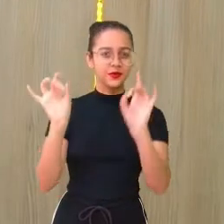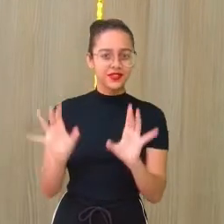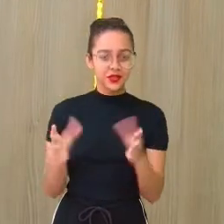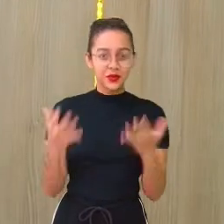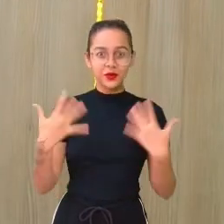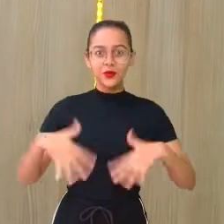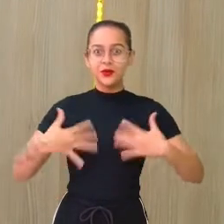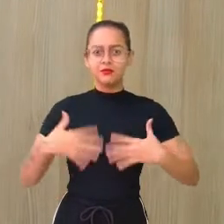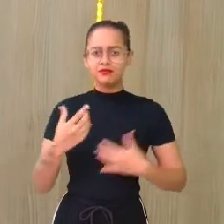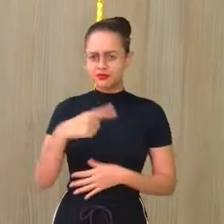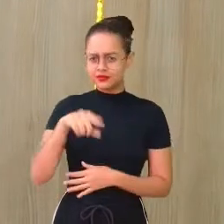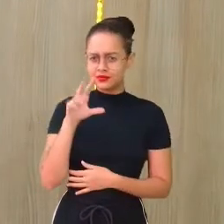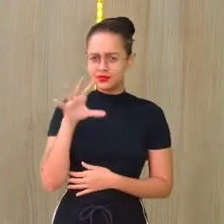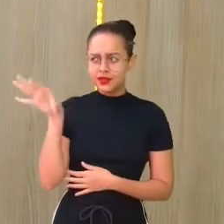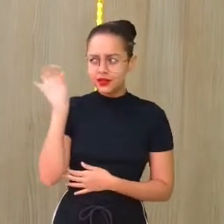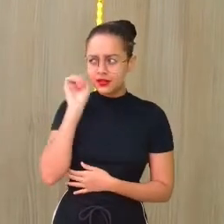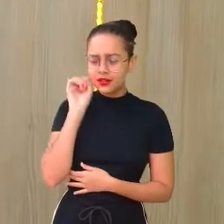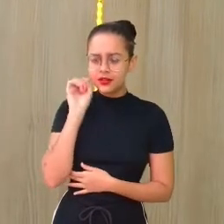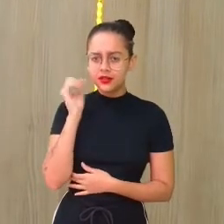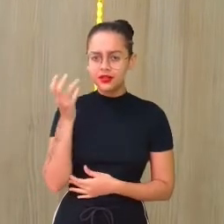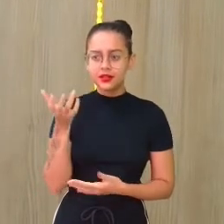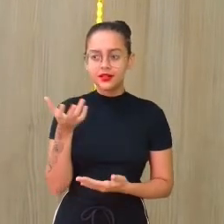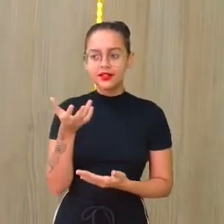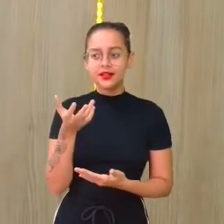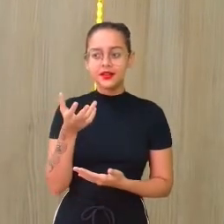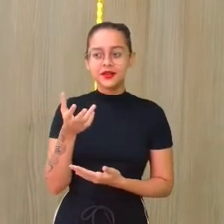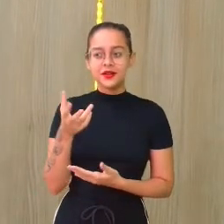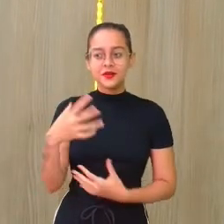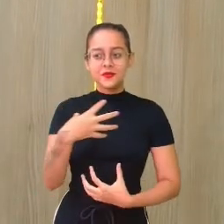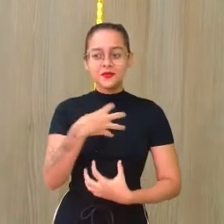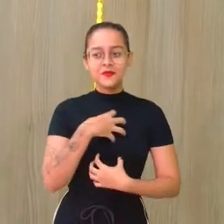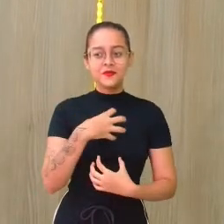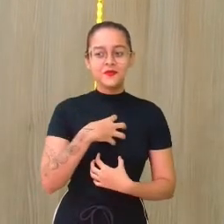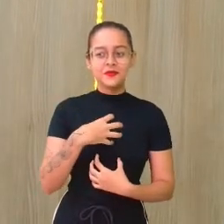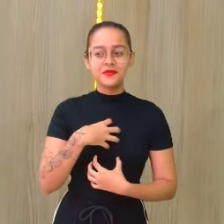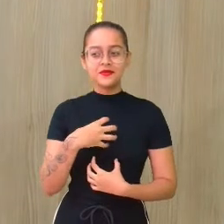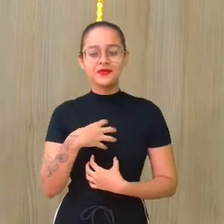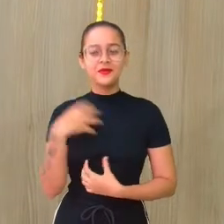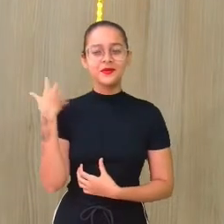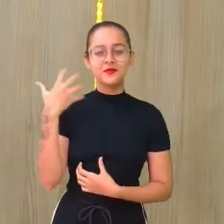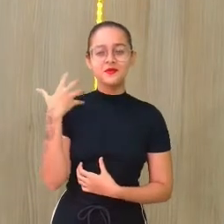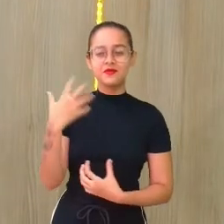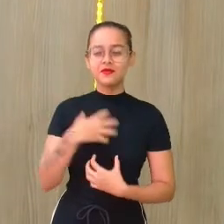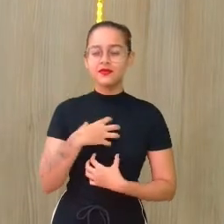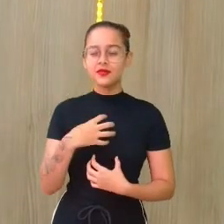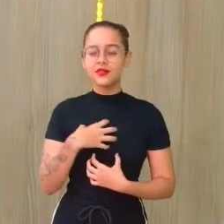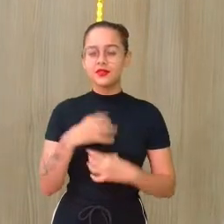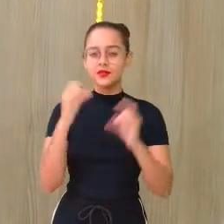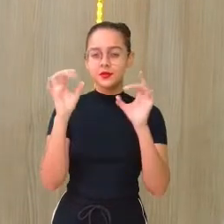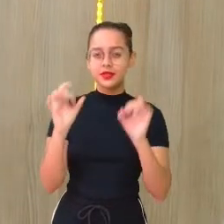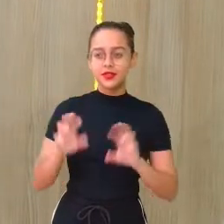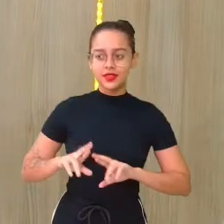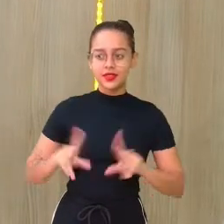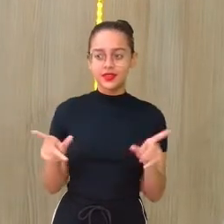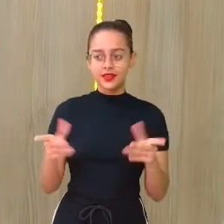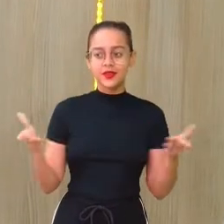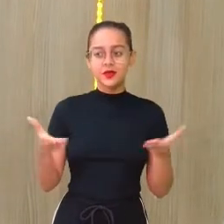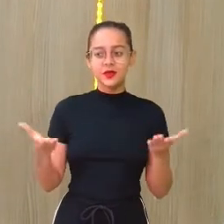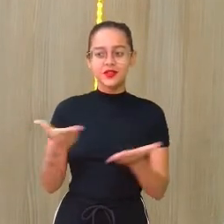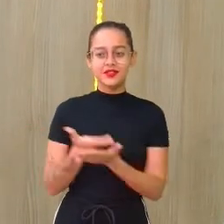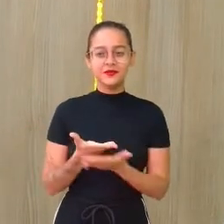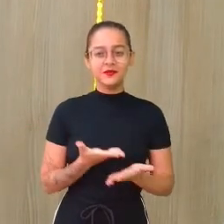especial. Vocês estão ouvindo? Estão ouvindo um sonzinho especial, diferente? Hoje a gente está numa aula